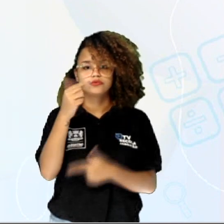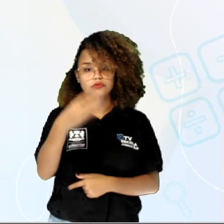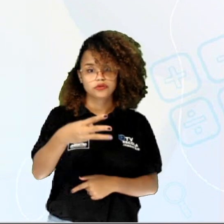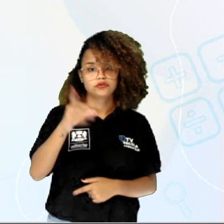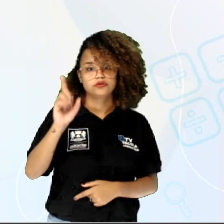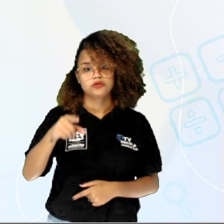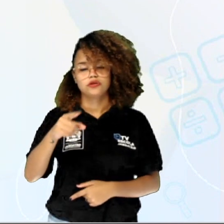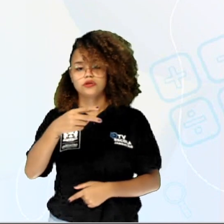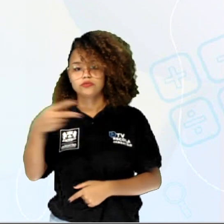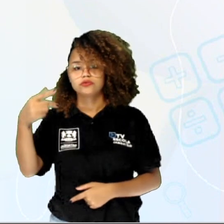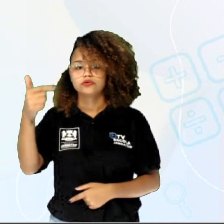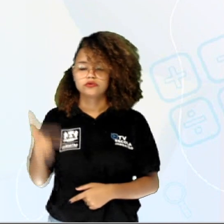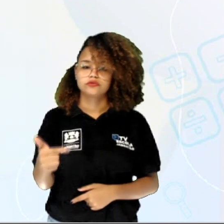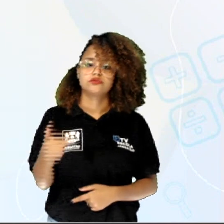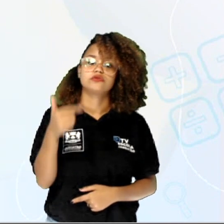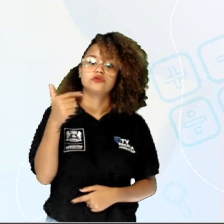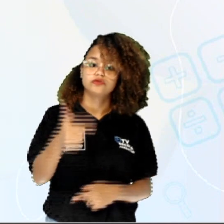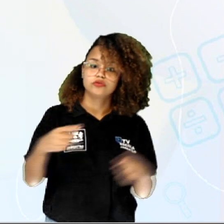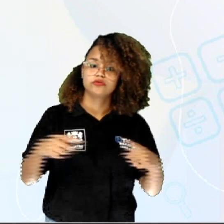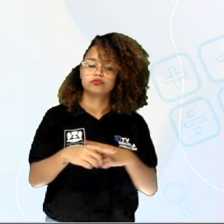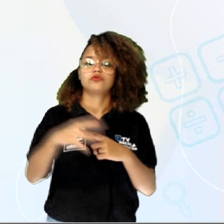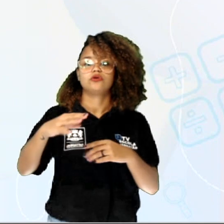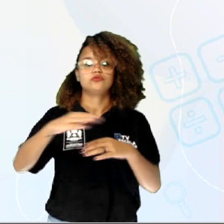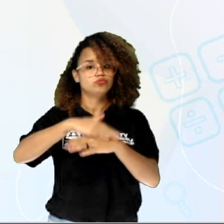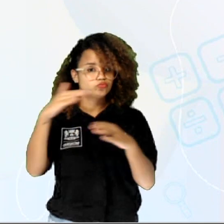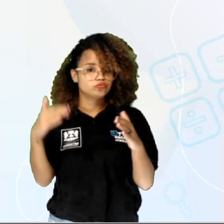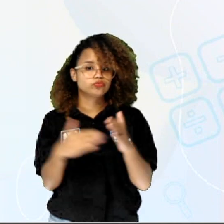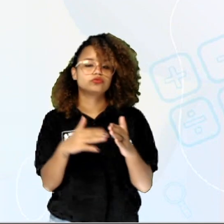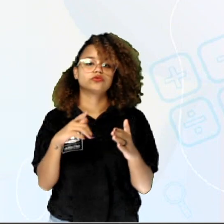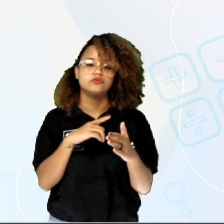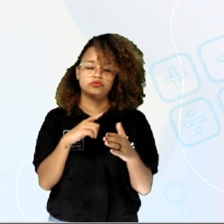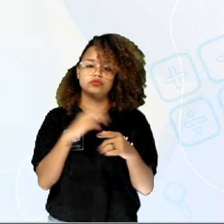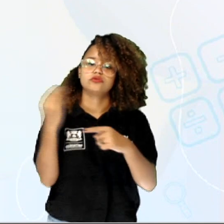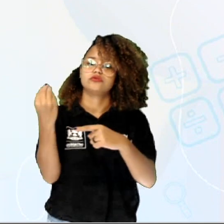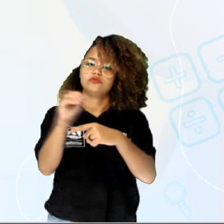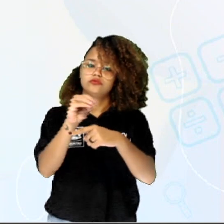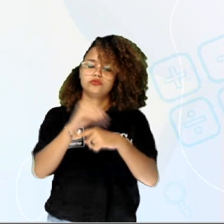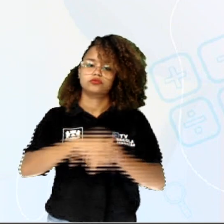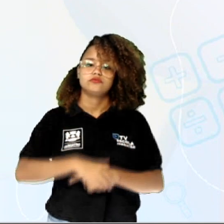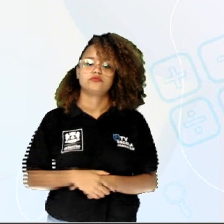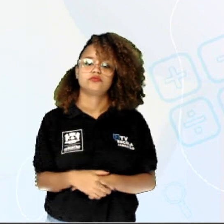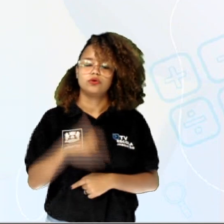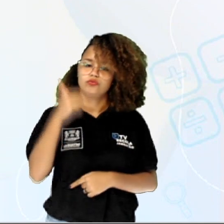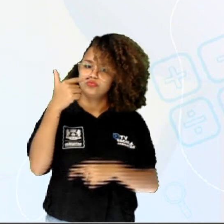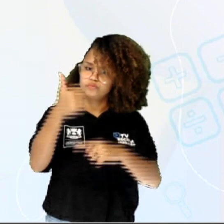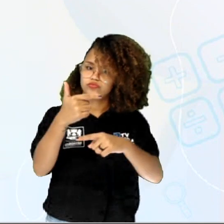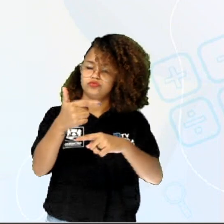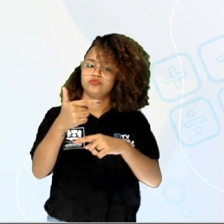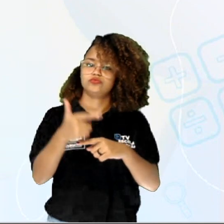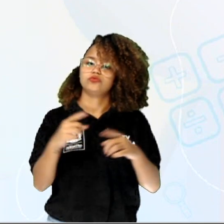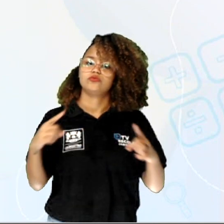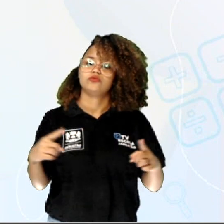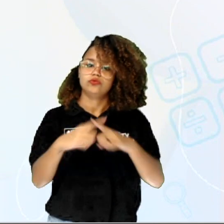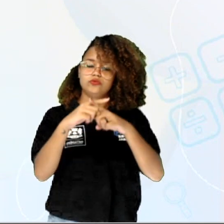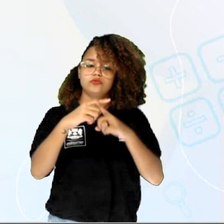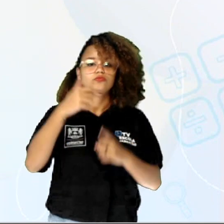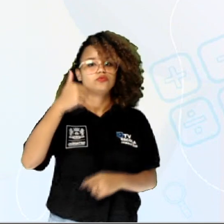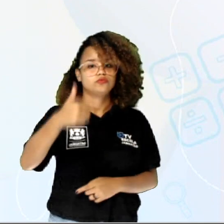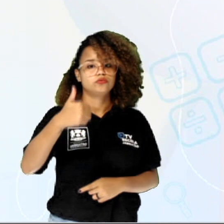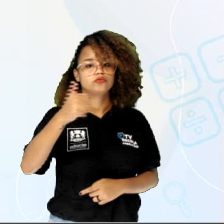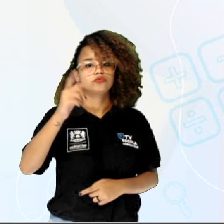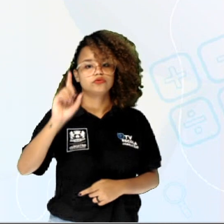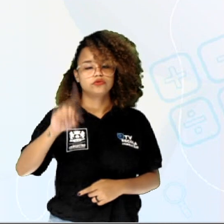de X igual a metade de Y mais 4. A gente precisa dar um trato aí nessa equação. Então, a primeira coisa que a gente vai